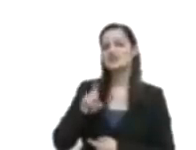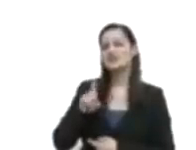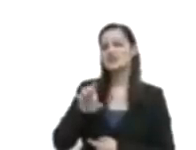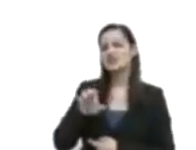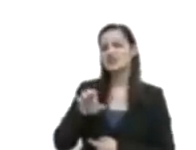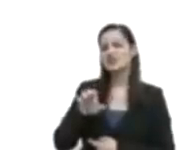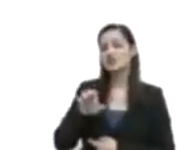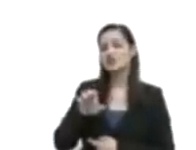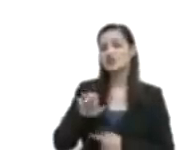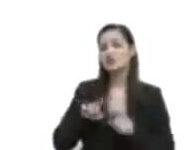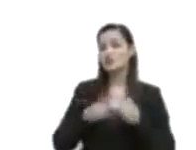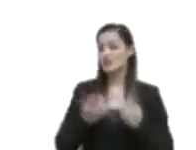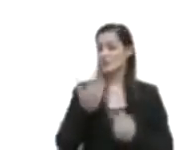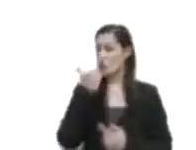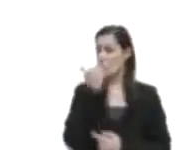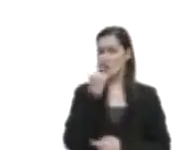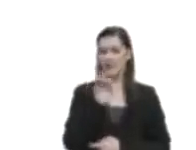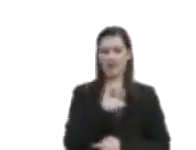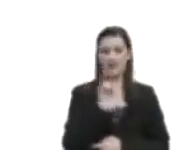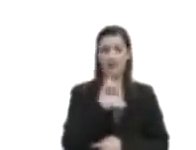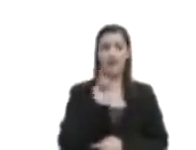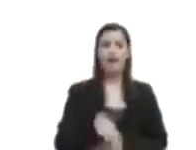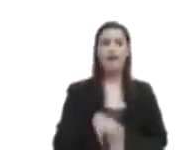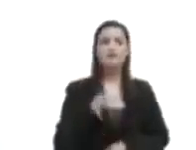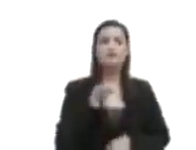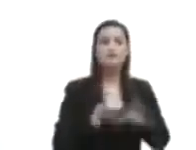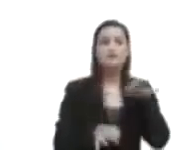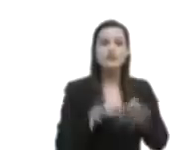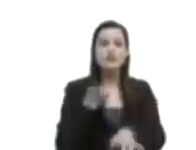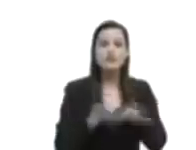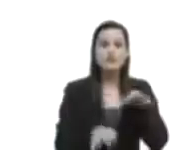Essa é agora a quarta